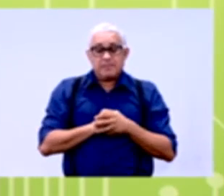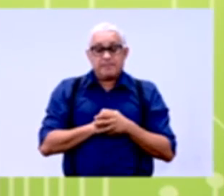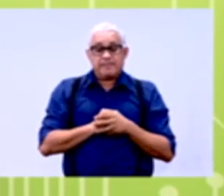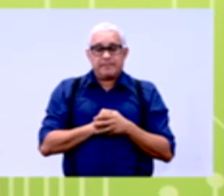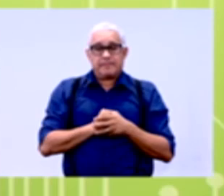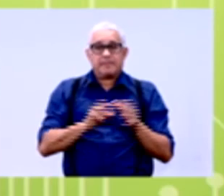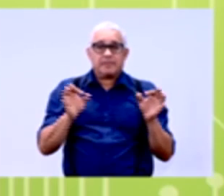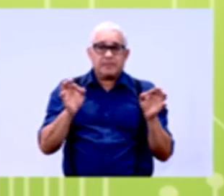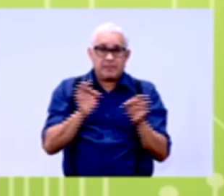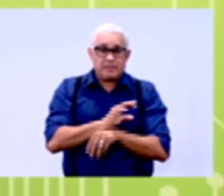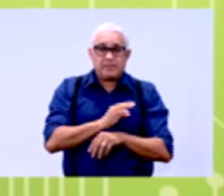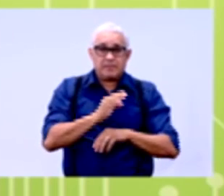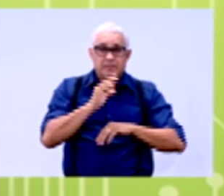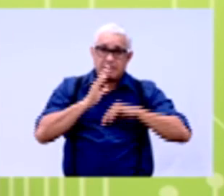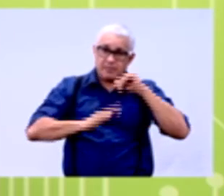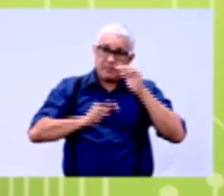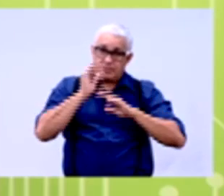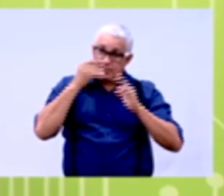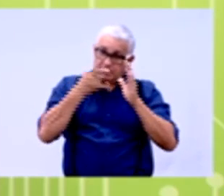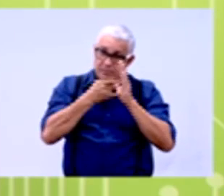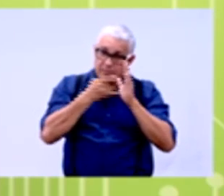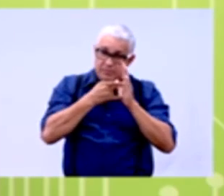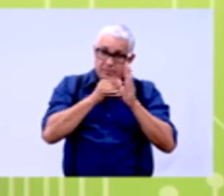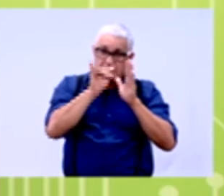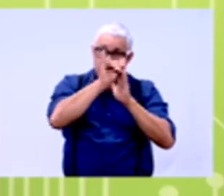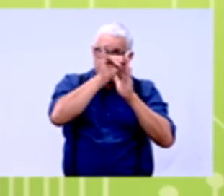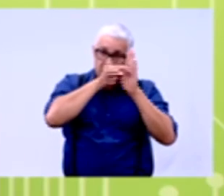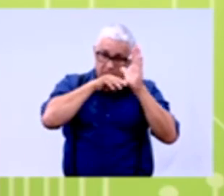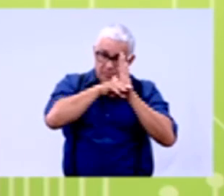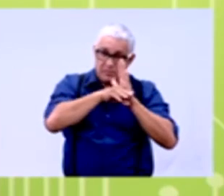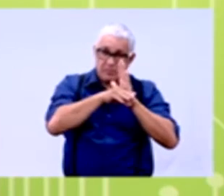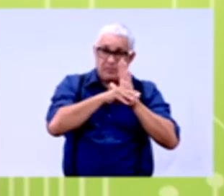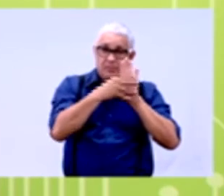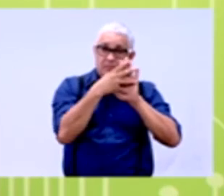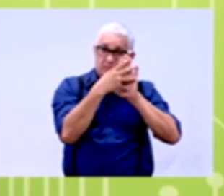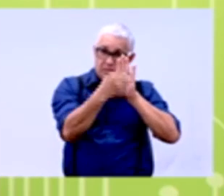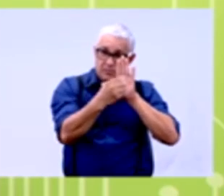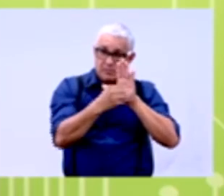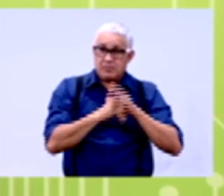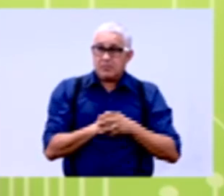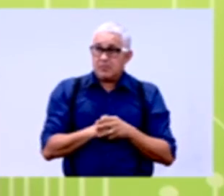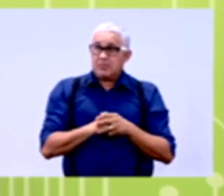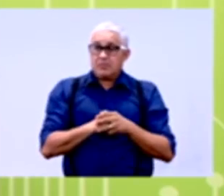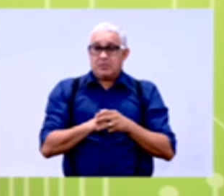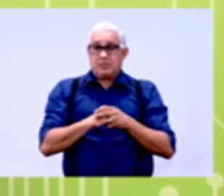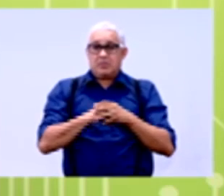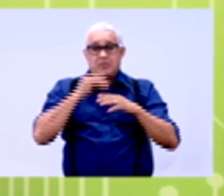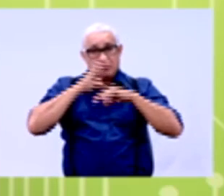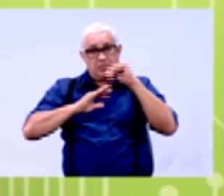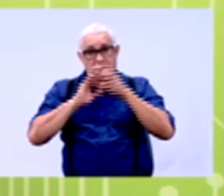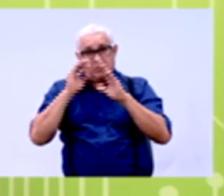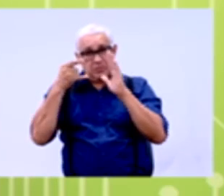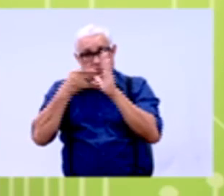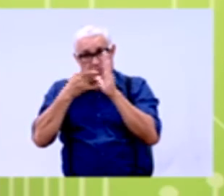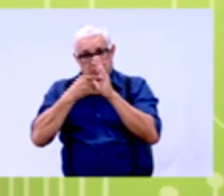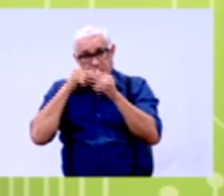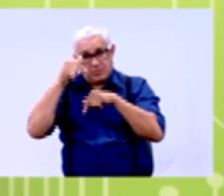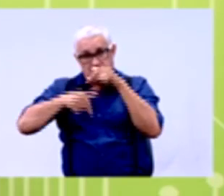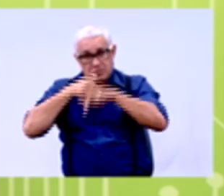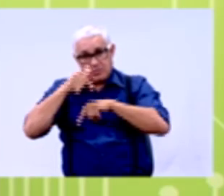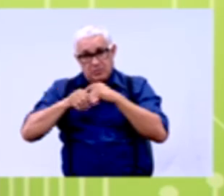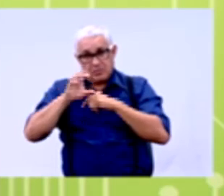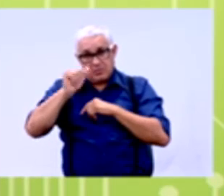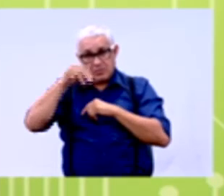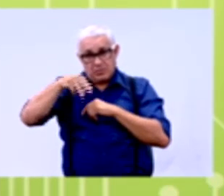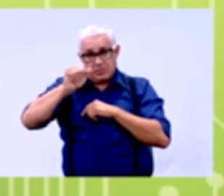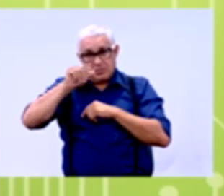realizadas por um desenvolvedor que vai estar cuidando de implementar o nosso modelo, um desenvolvedor que vai estar trabalhando com a camada